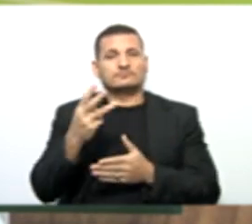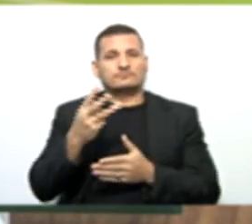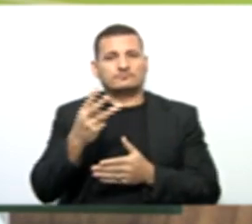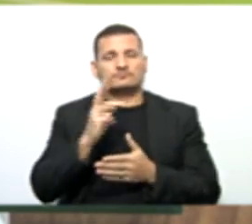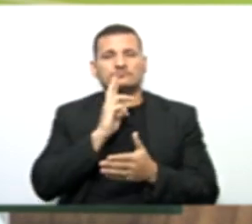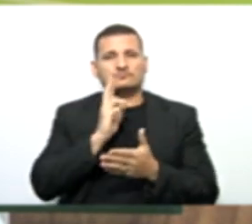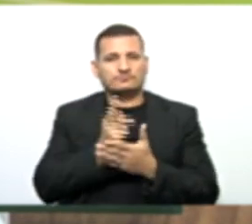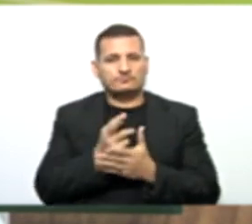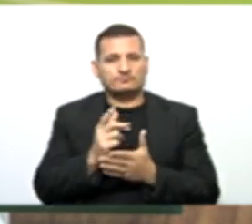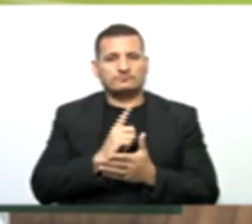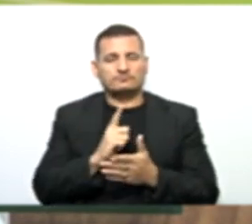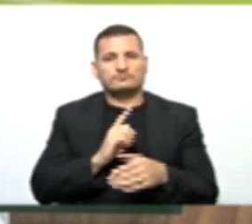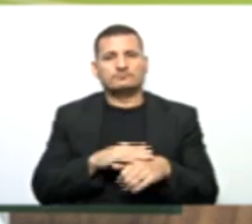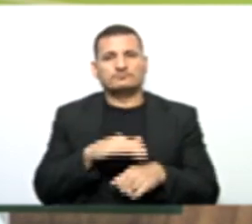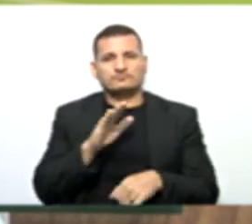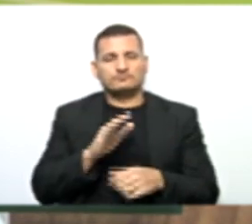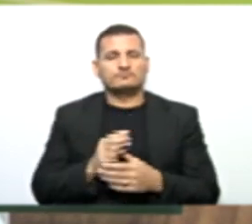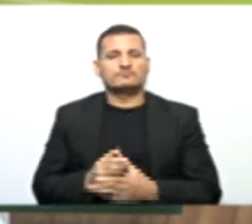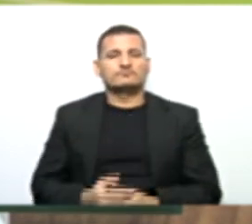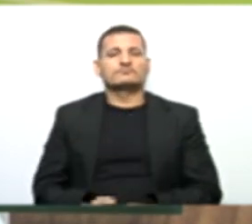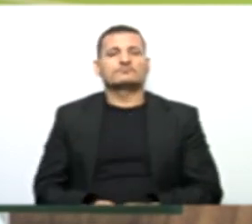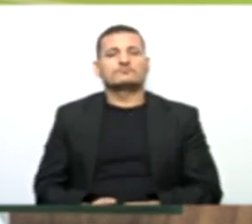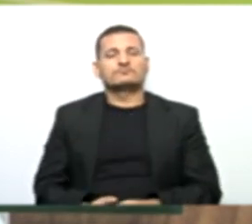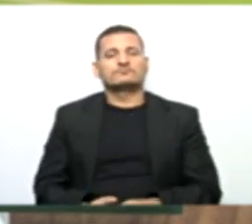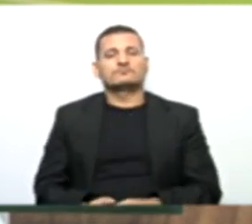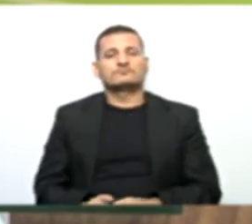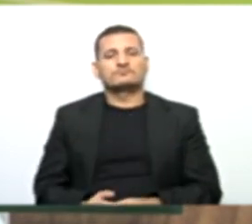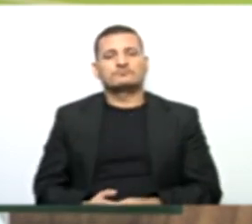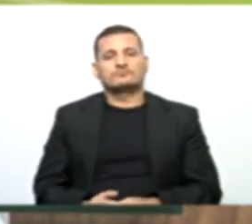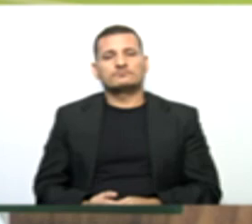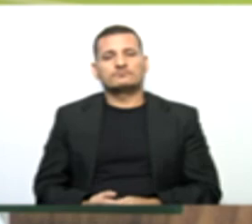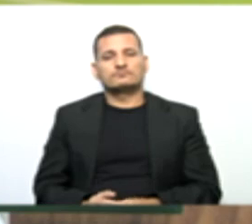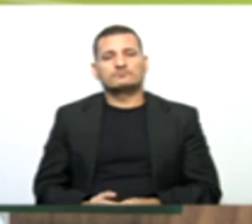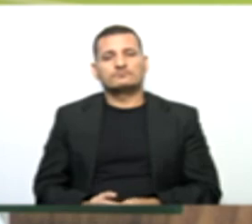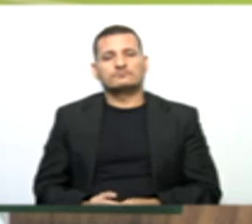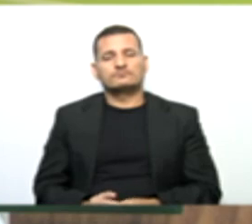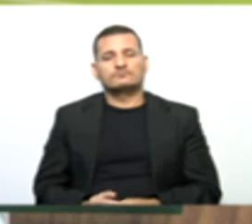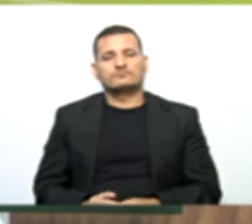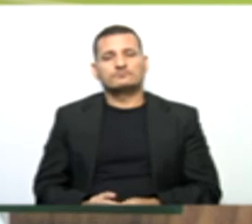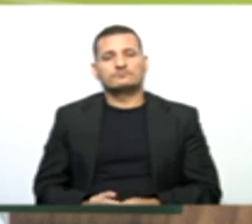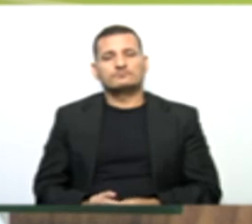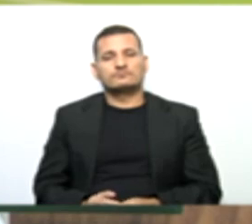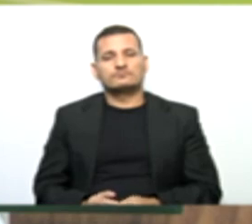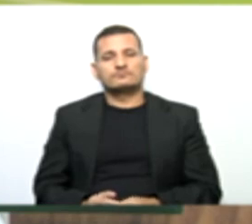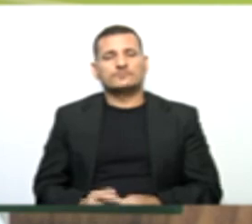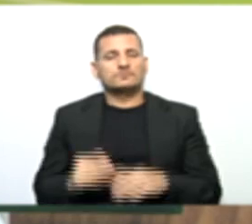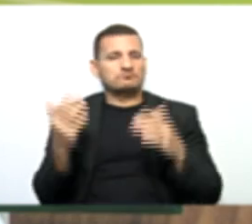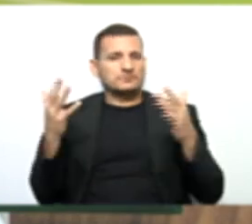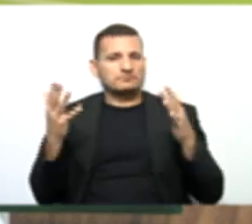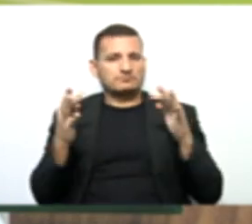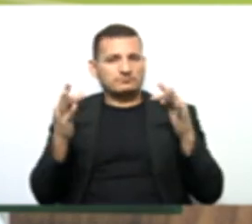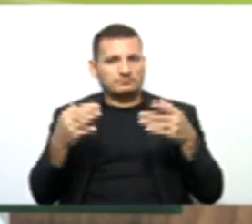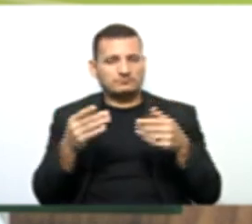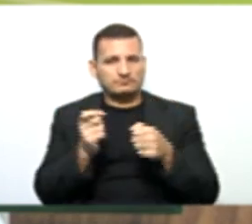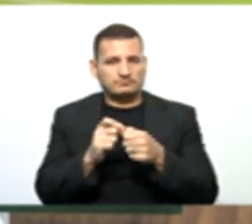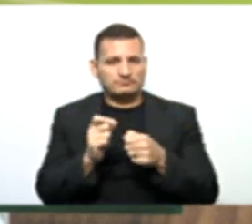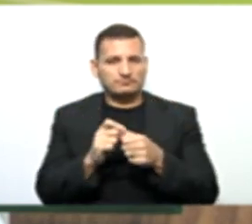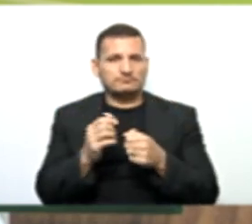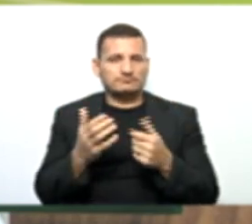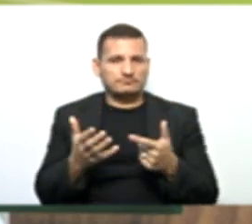aqui. E queria parabenizar, principalmente, todo mundo que fez merece